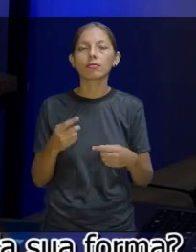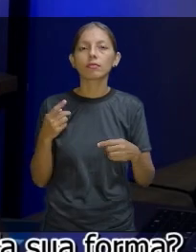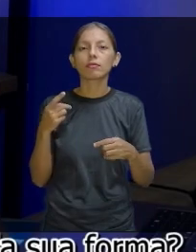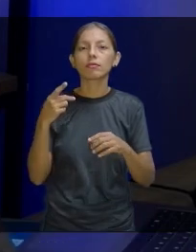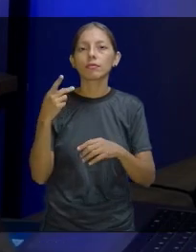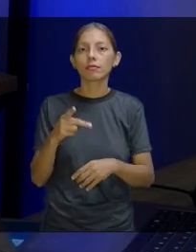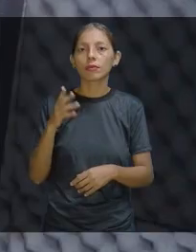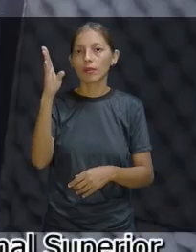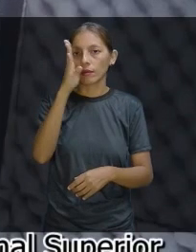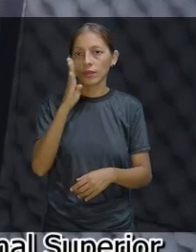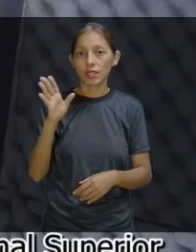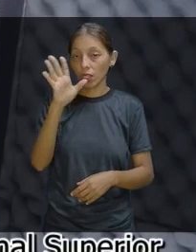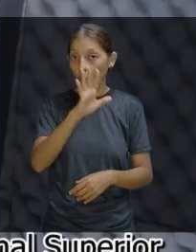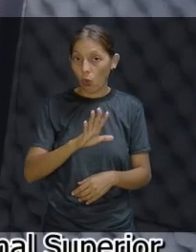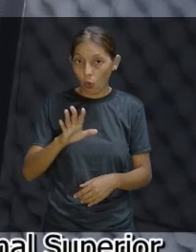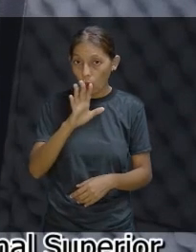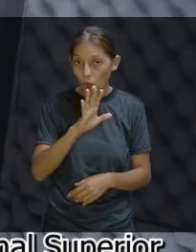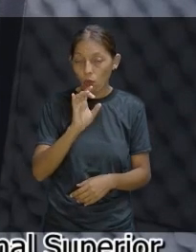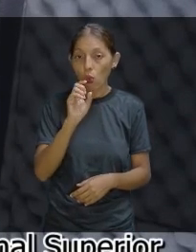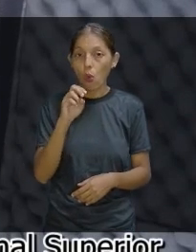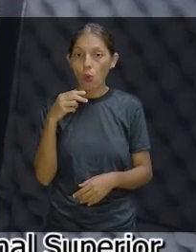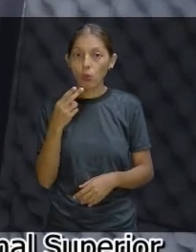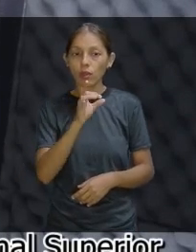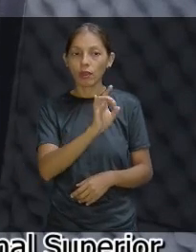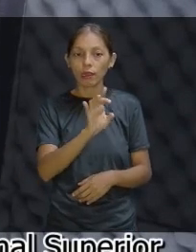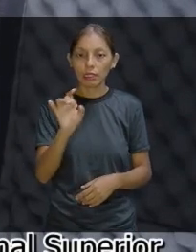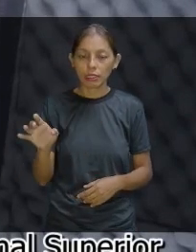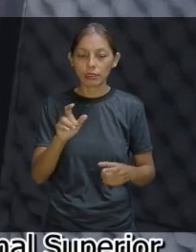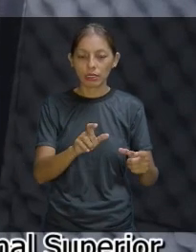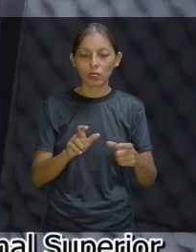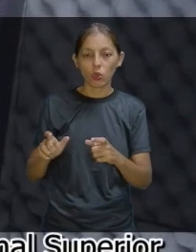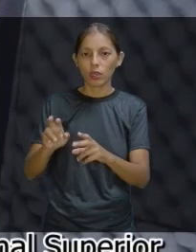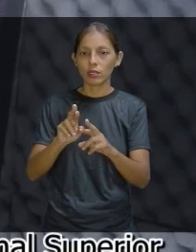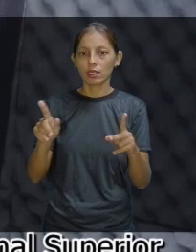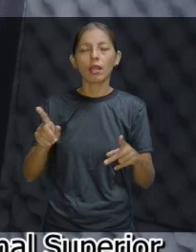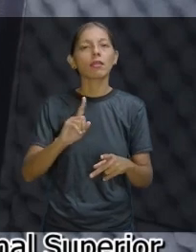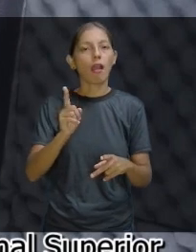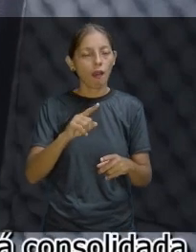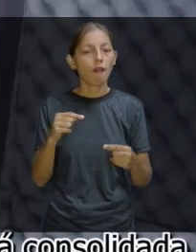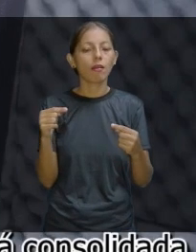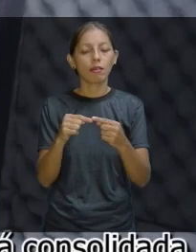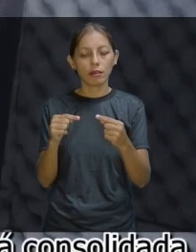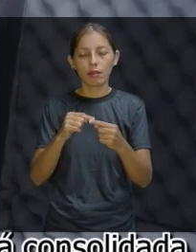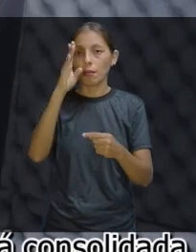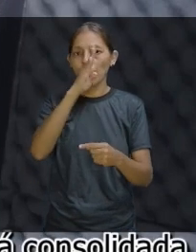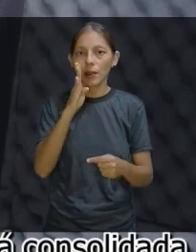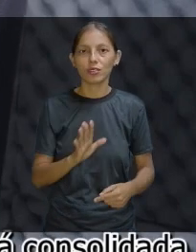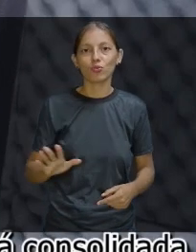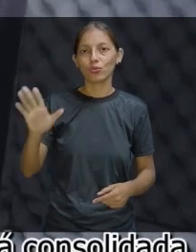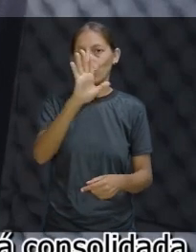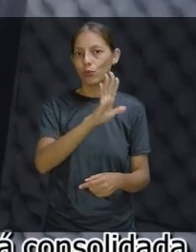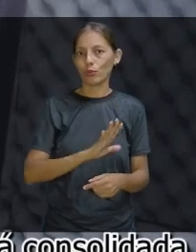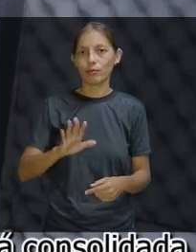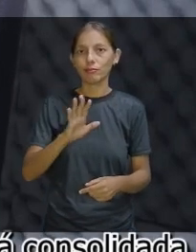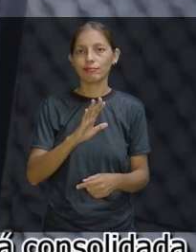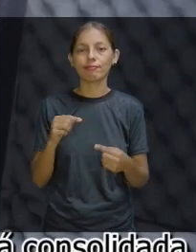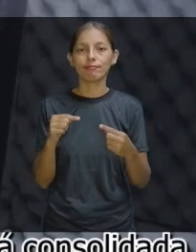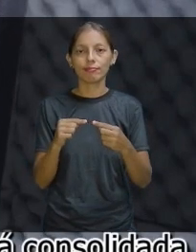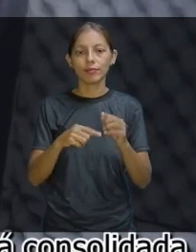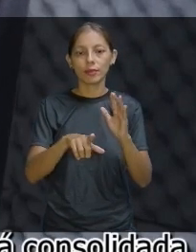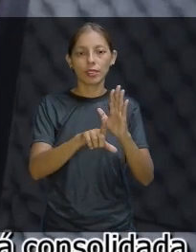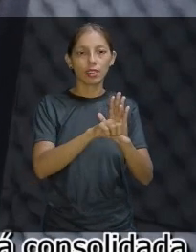da sua forma? É uma orientação nacional, seguindo as diretrizes do Tribunal Superior Eleitoral, com base nas suas resoluções e na